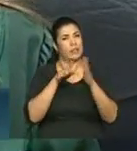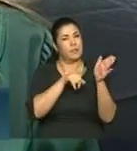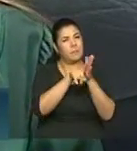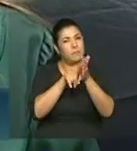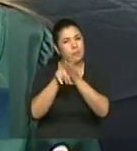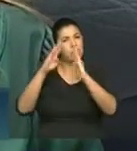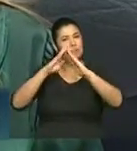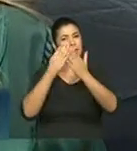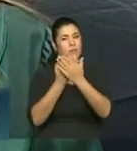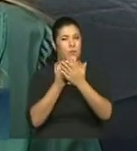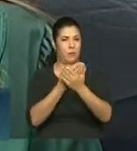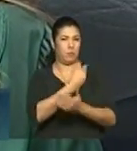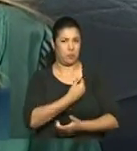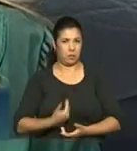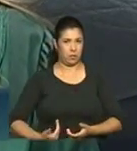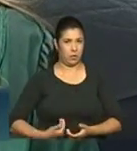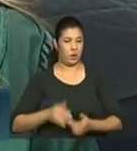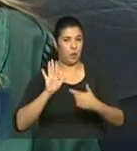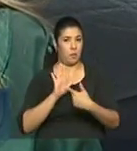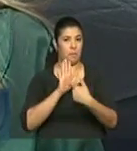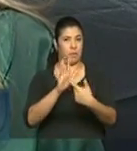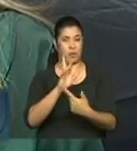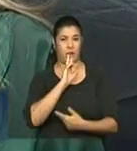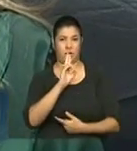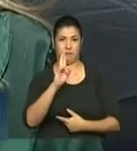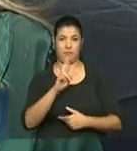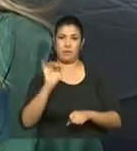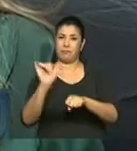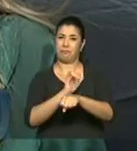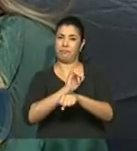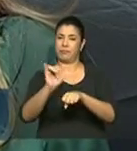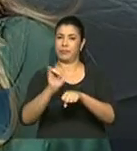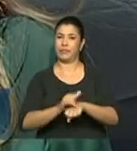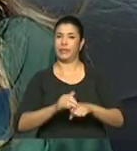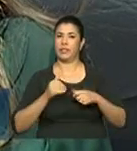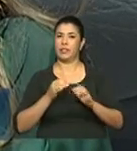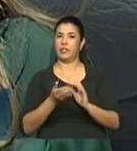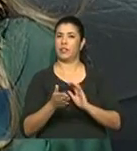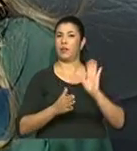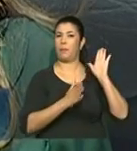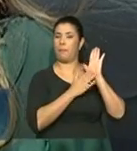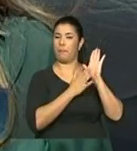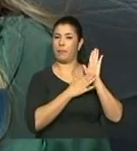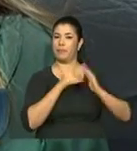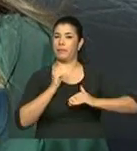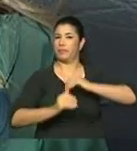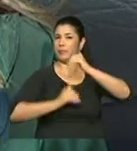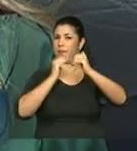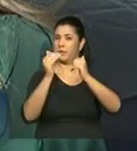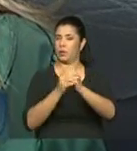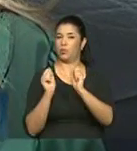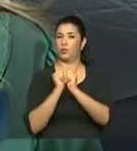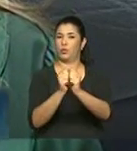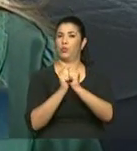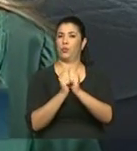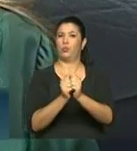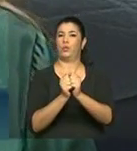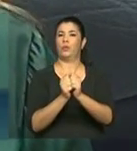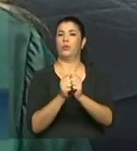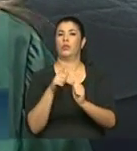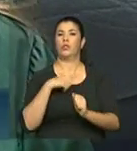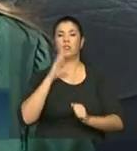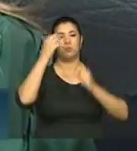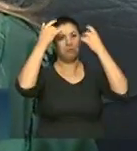nas escolas. Isso é reflexo do conjunto de estratégias que vem sendo proposto e vem sendo desenvolvido em parceria, como bem